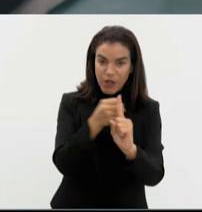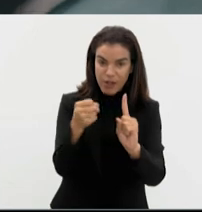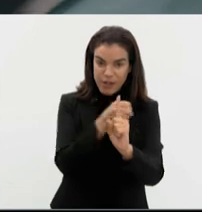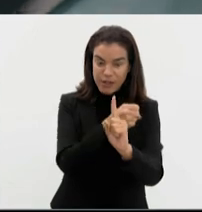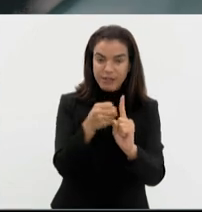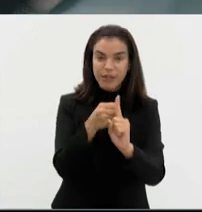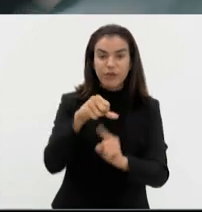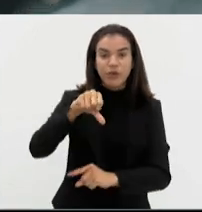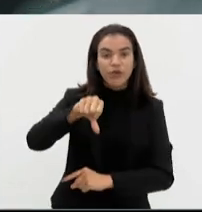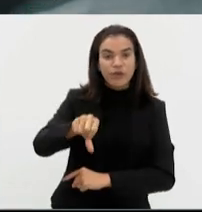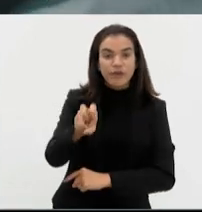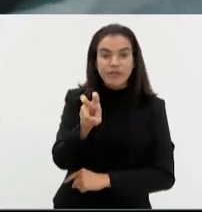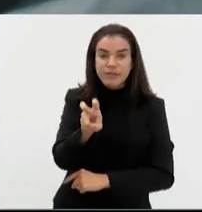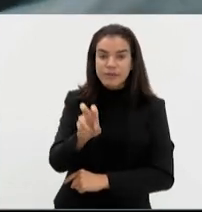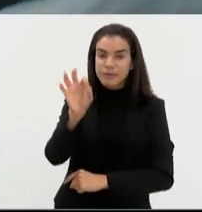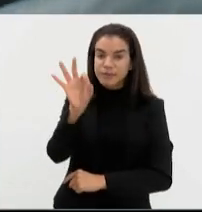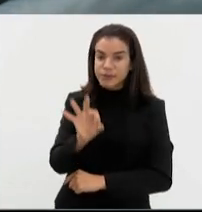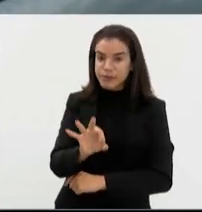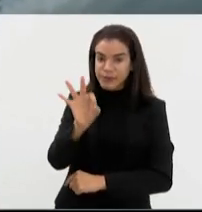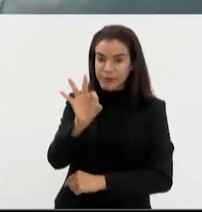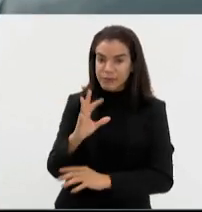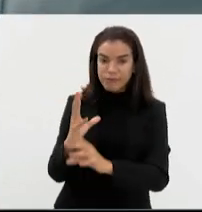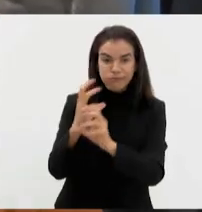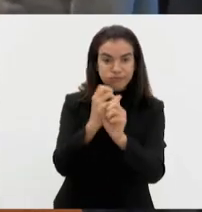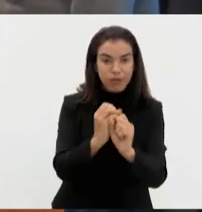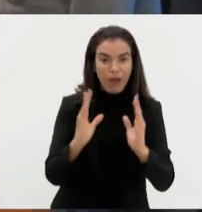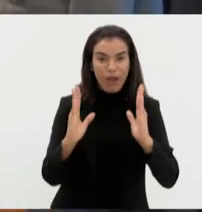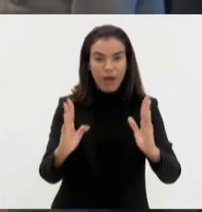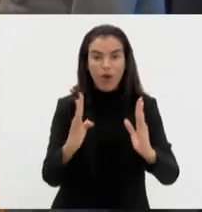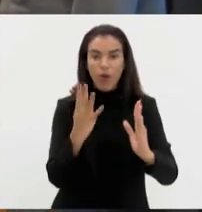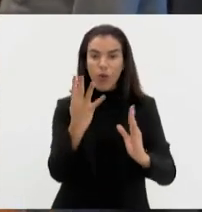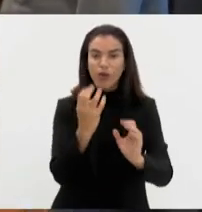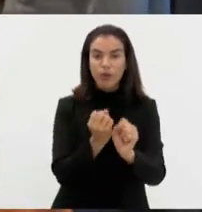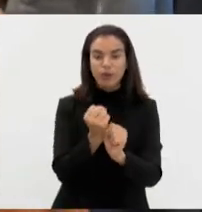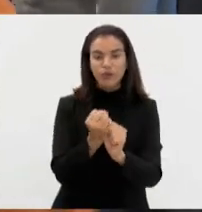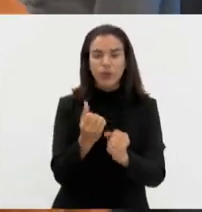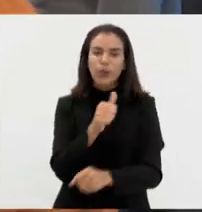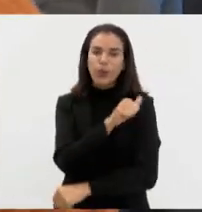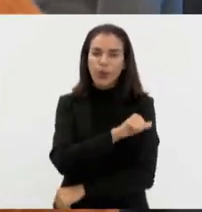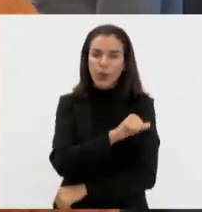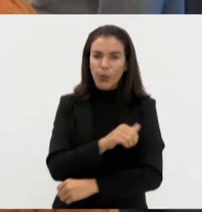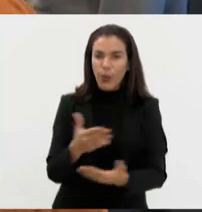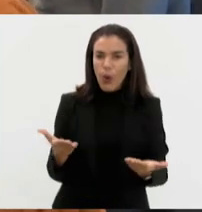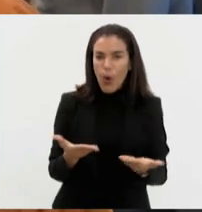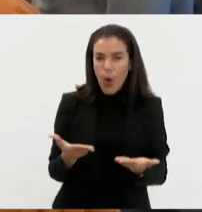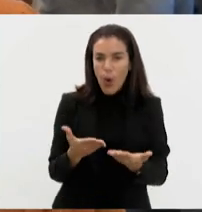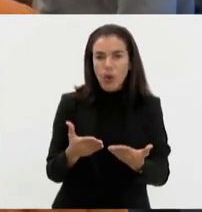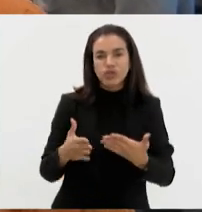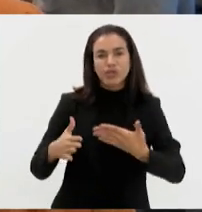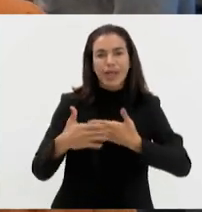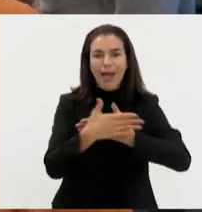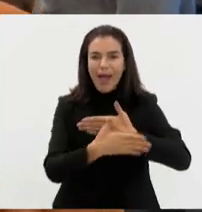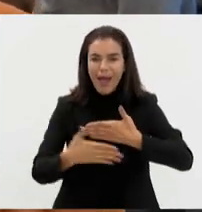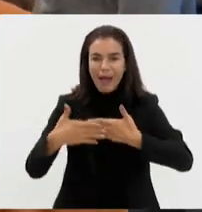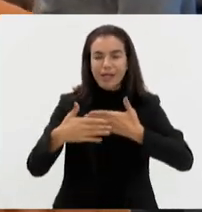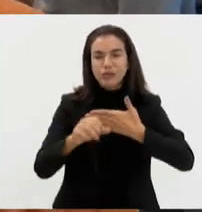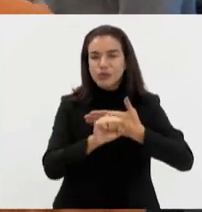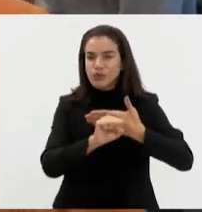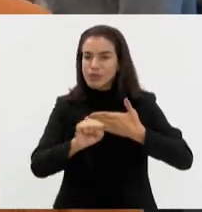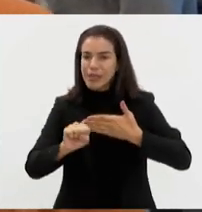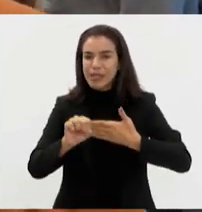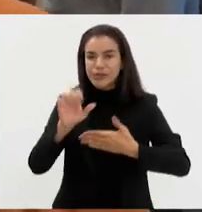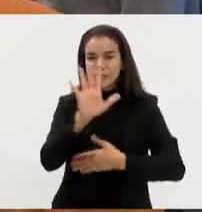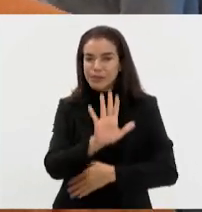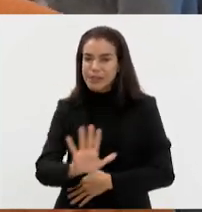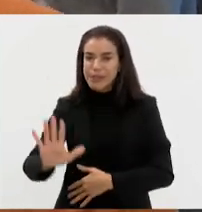de 95% em 4 anos. Rio de Janeiro, hoje, na região sudeste, é um dos estados com